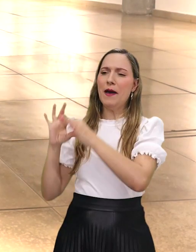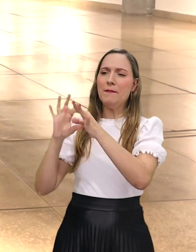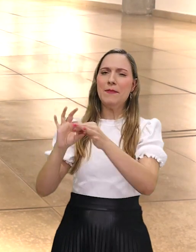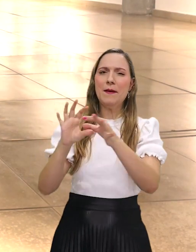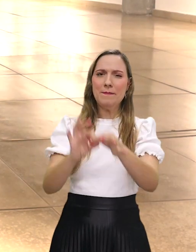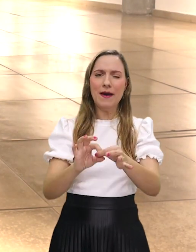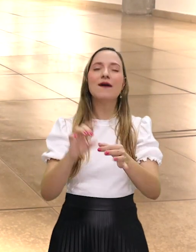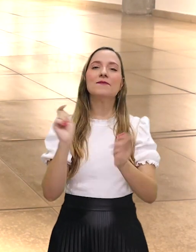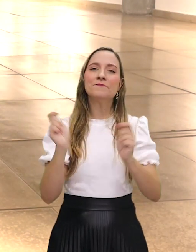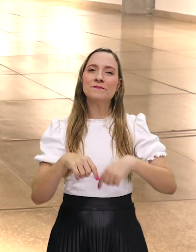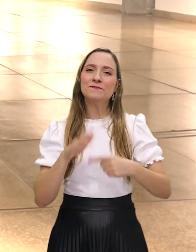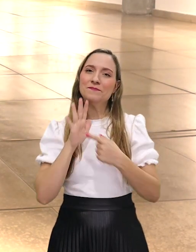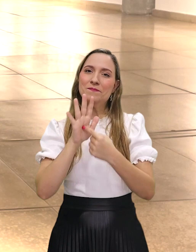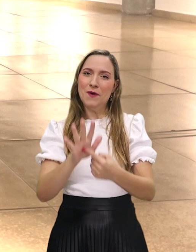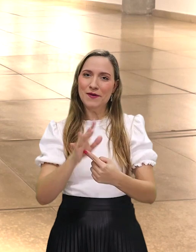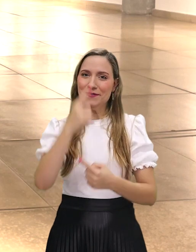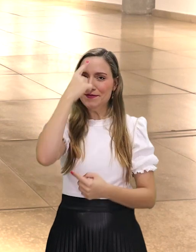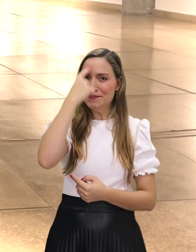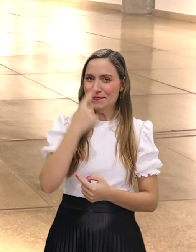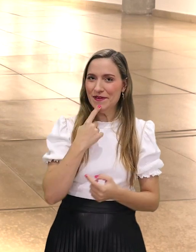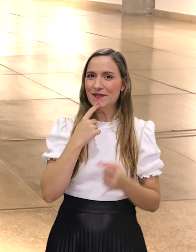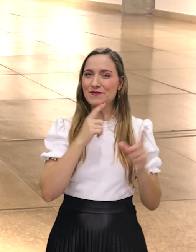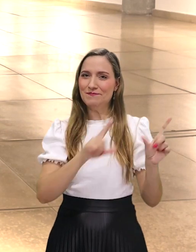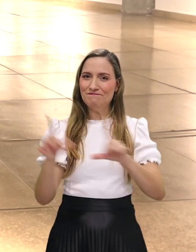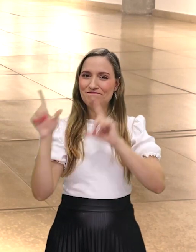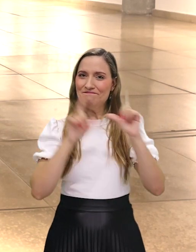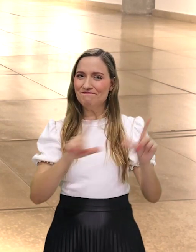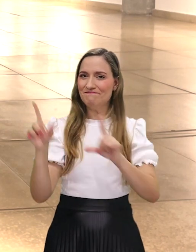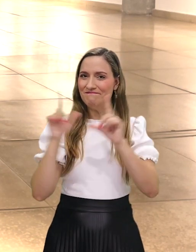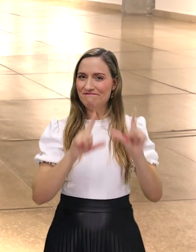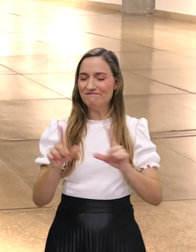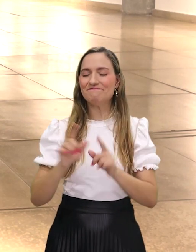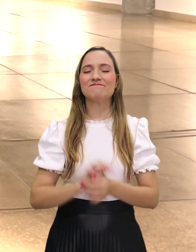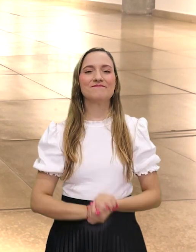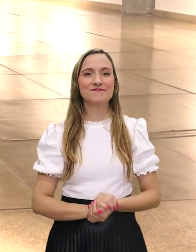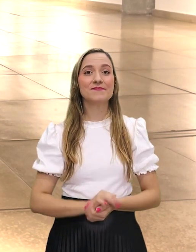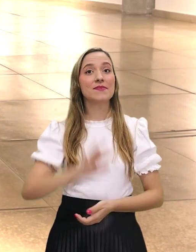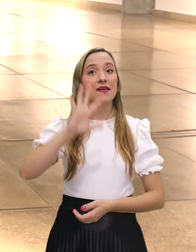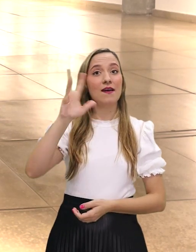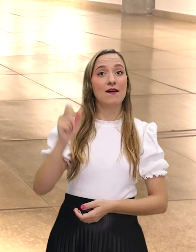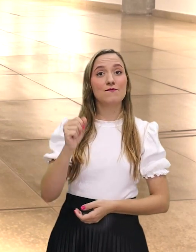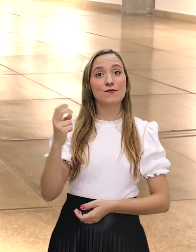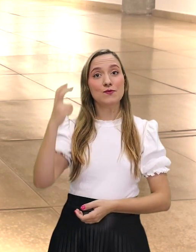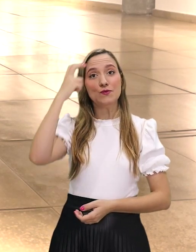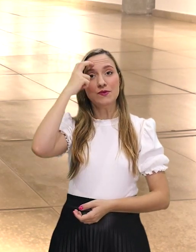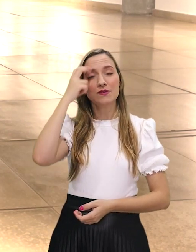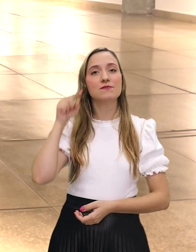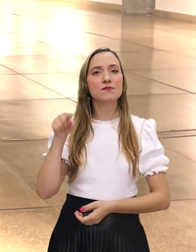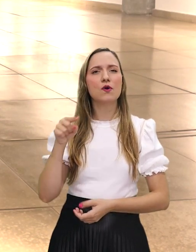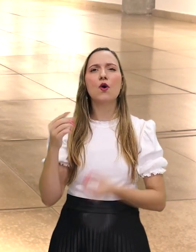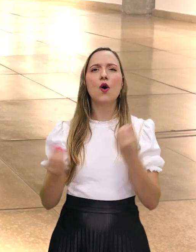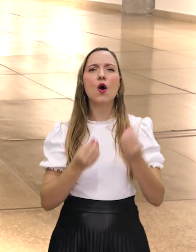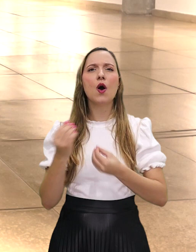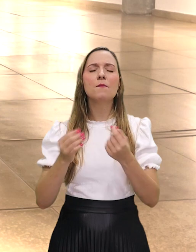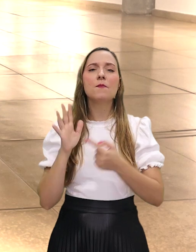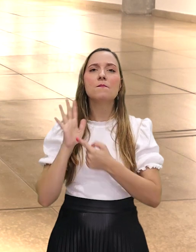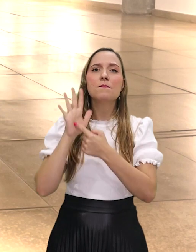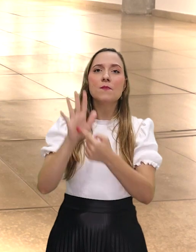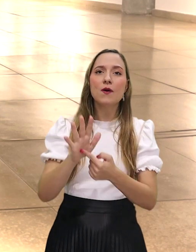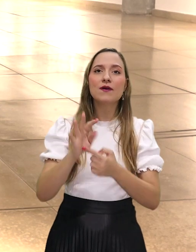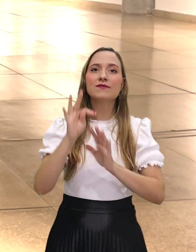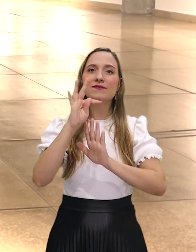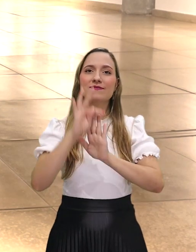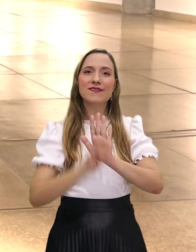imagens. O afrofuturismo, ao colocar em movimento esses tempos, né,